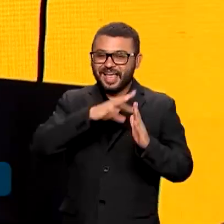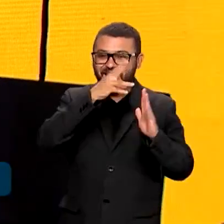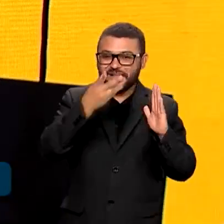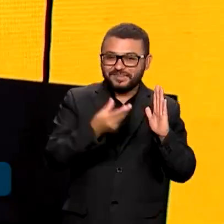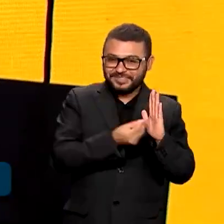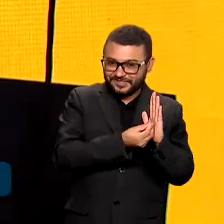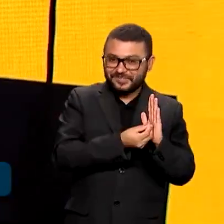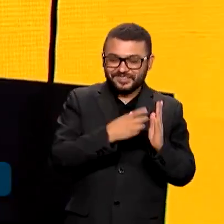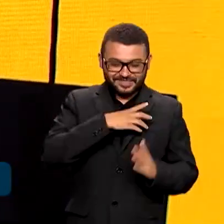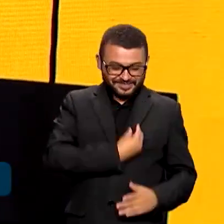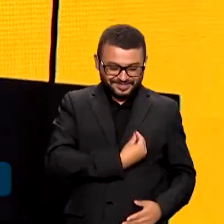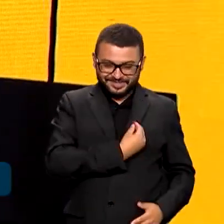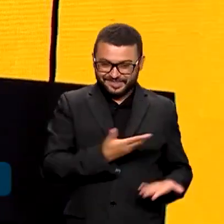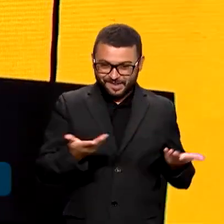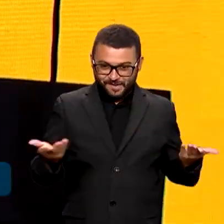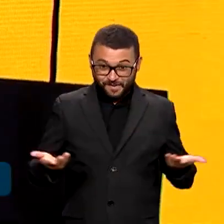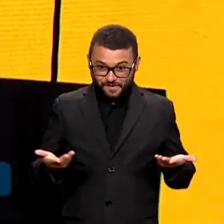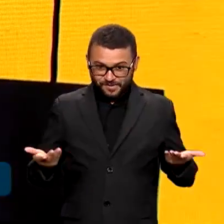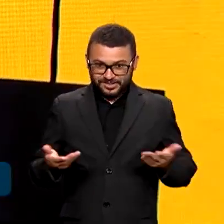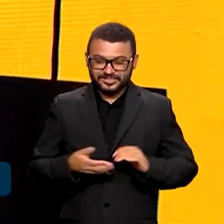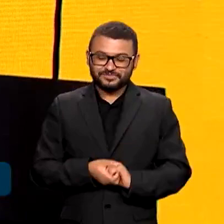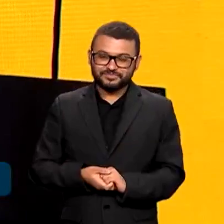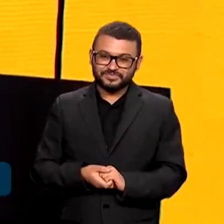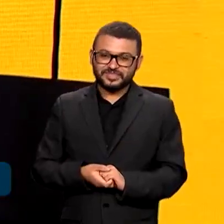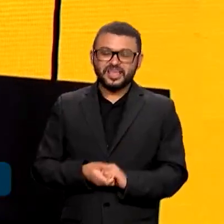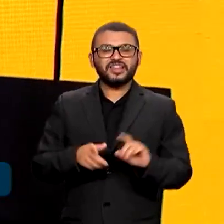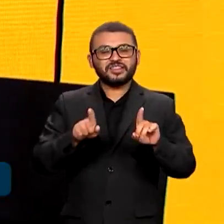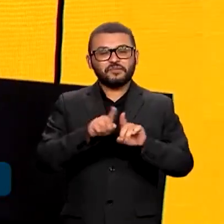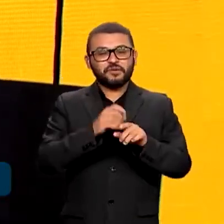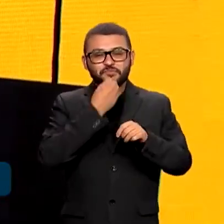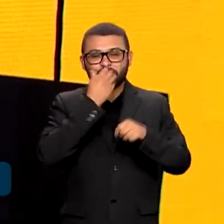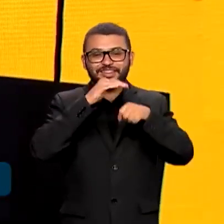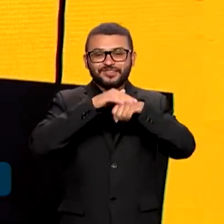amazônicos que aqui estão. Boa noite, Brasil.